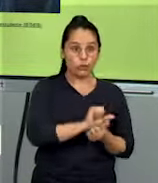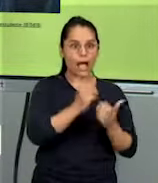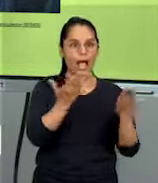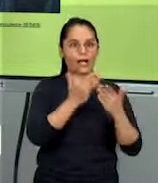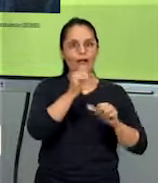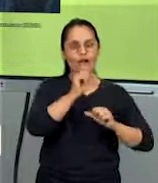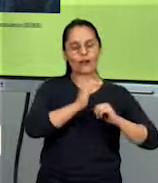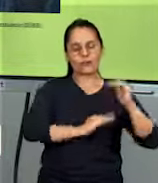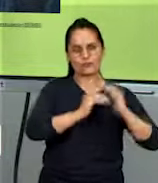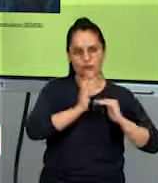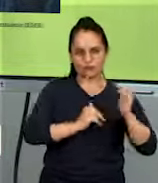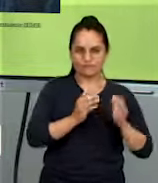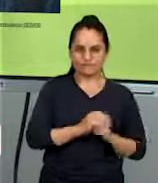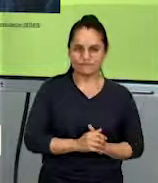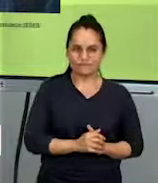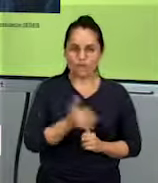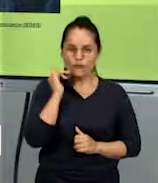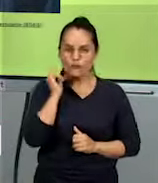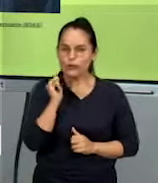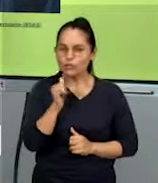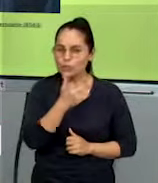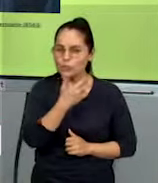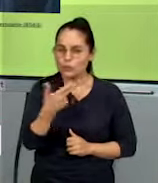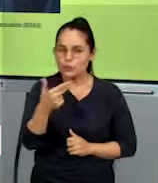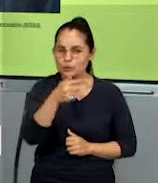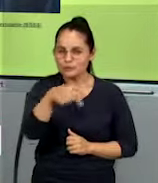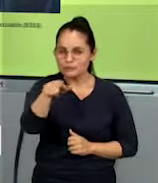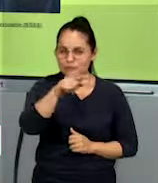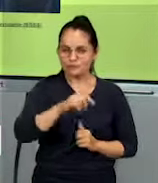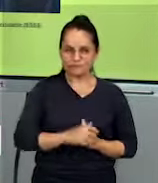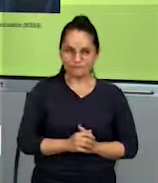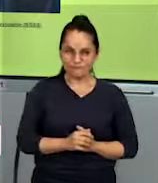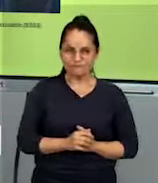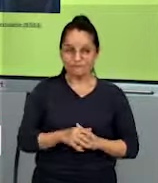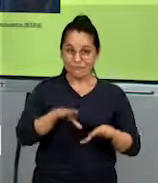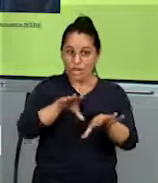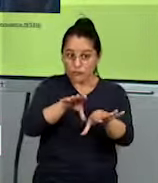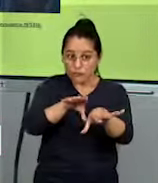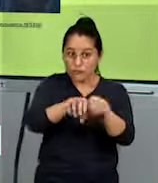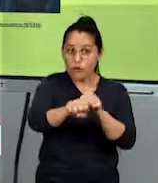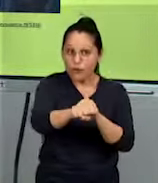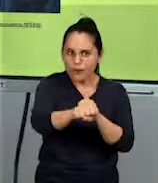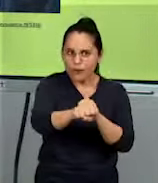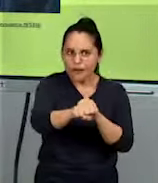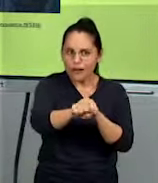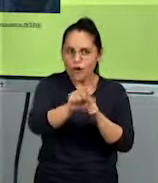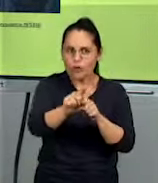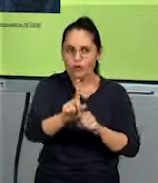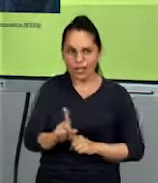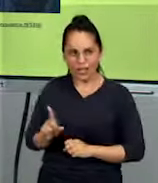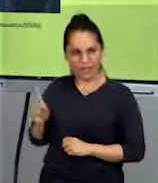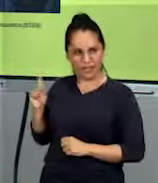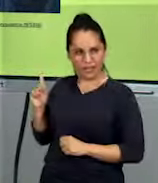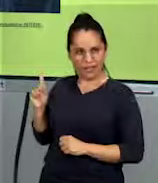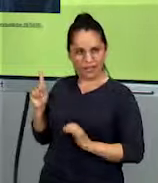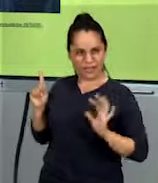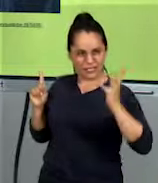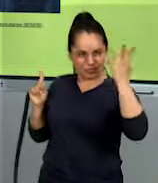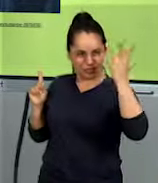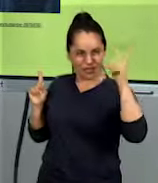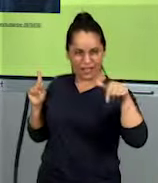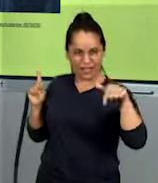profissional. Olha, eu vou contar uma coisa para vocês. A formatura em si, ela não é essa festa aqui,